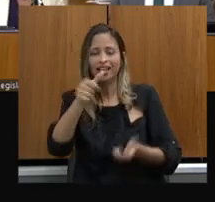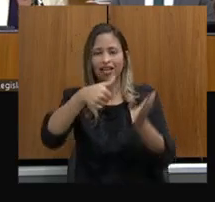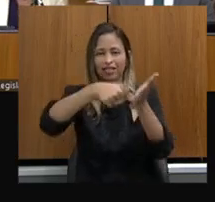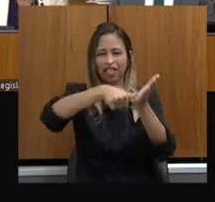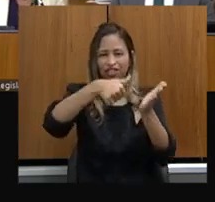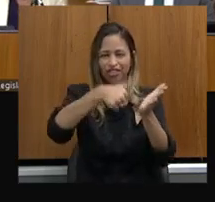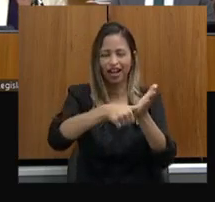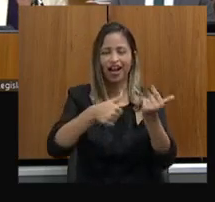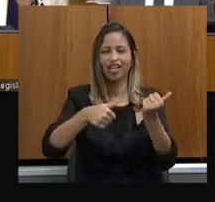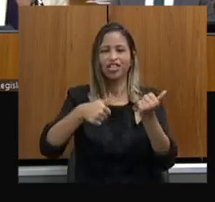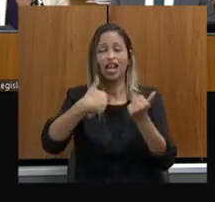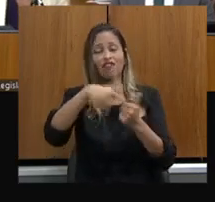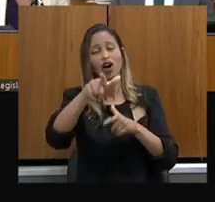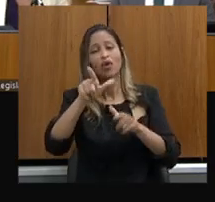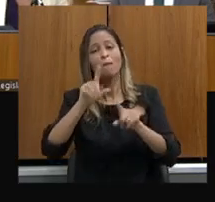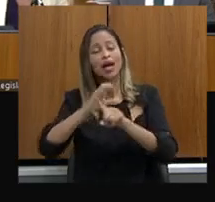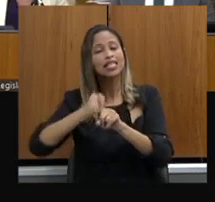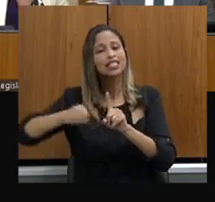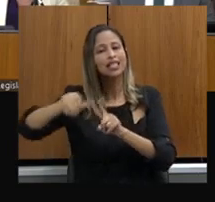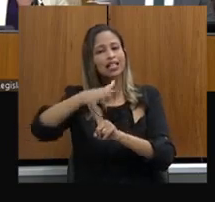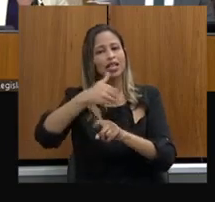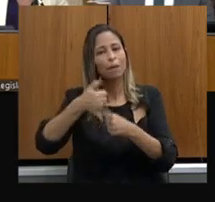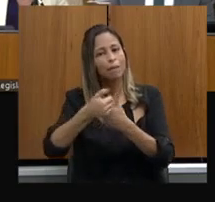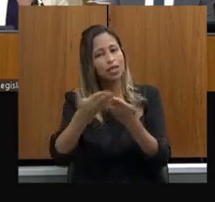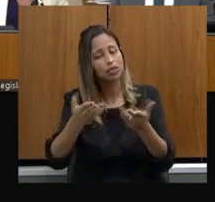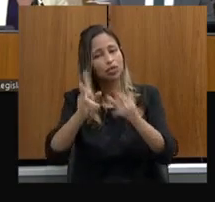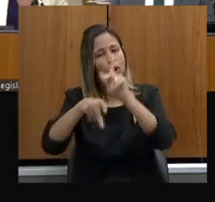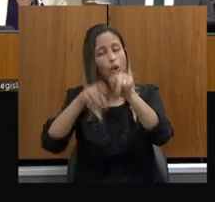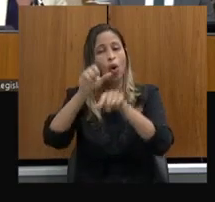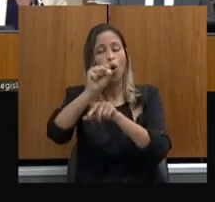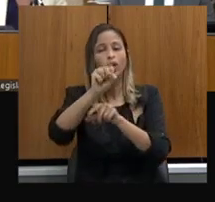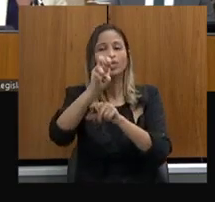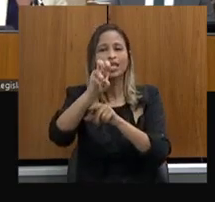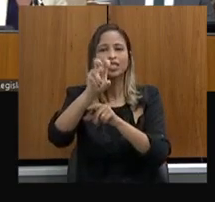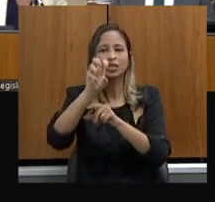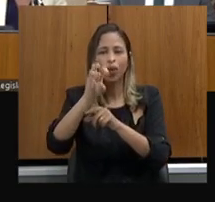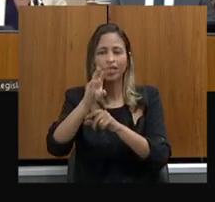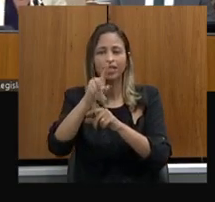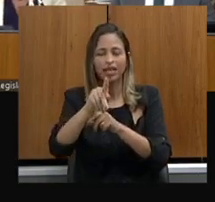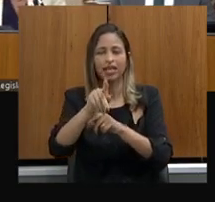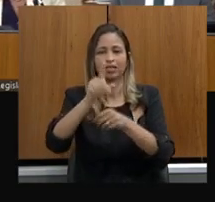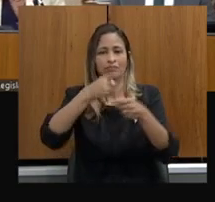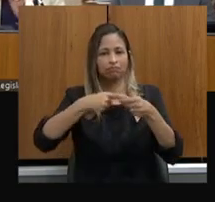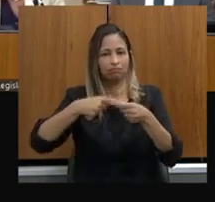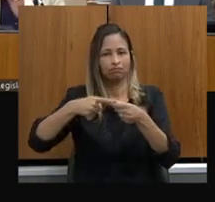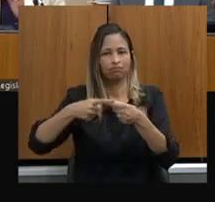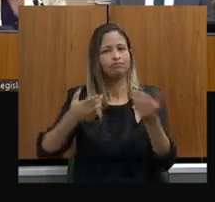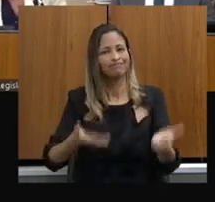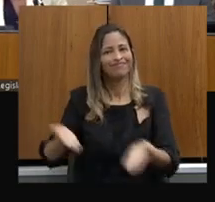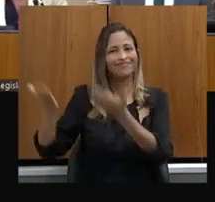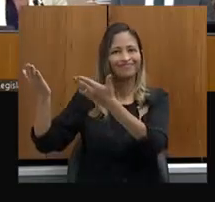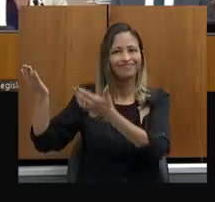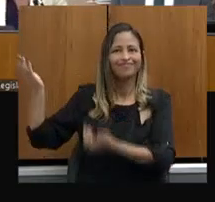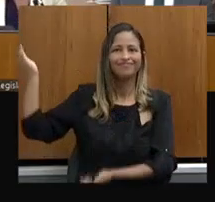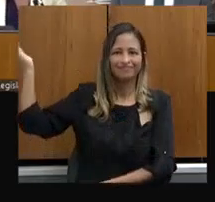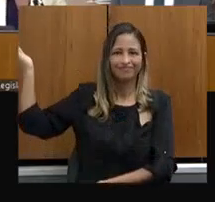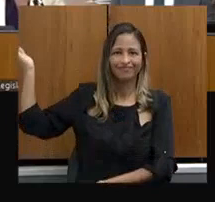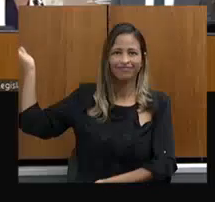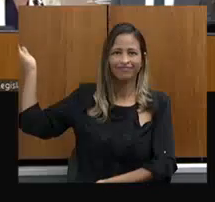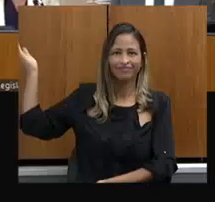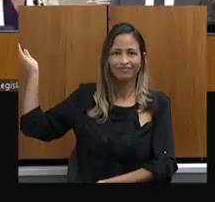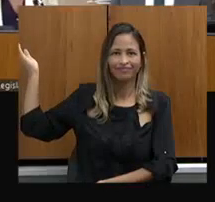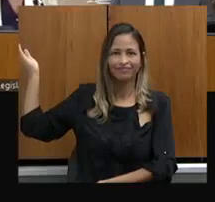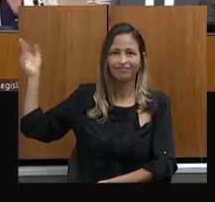levando mais cidadania as pessoas que moram os 853 municípios mineiros pode passar por favor